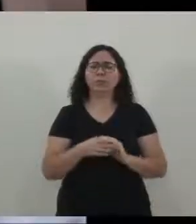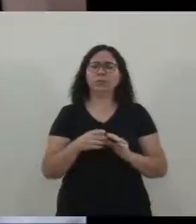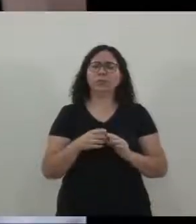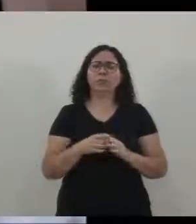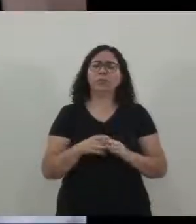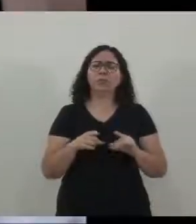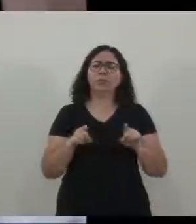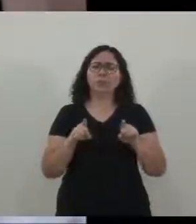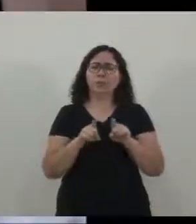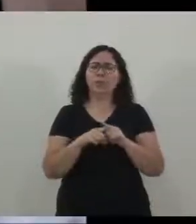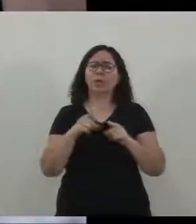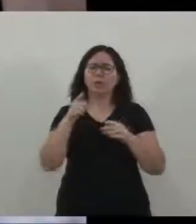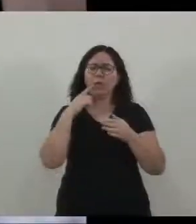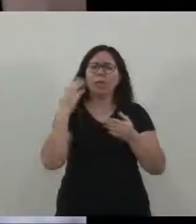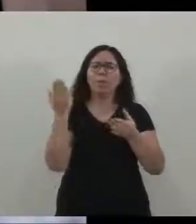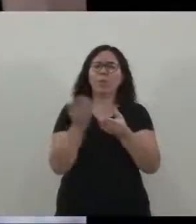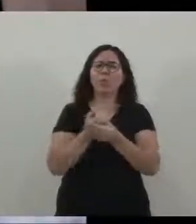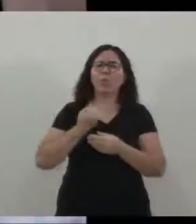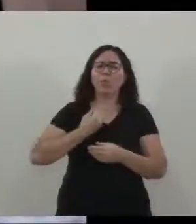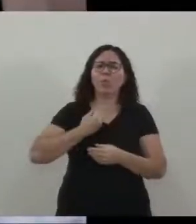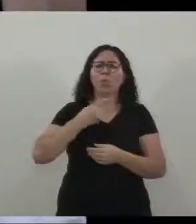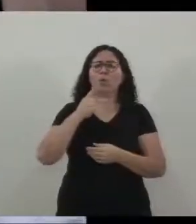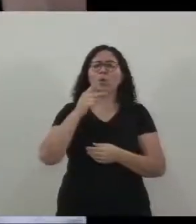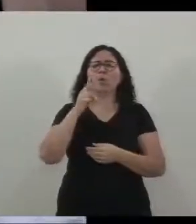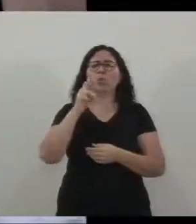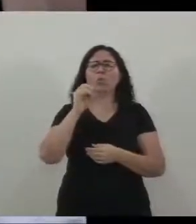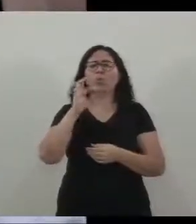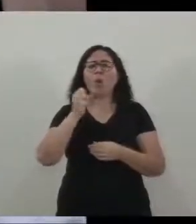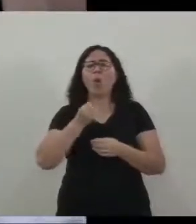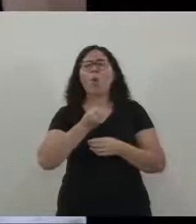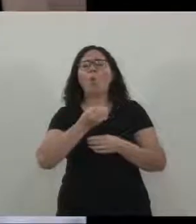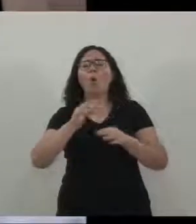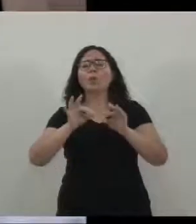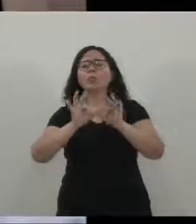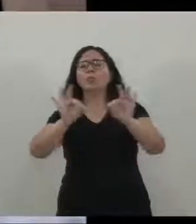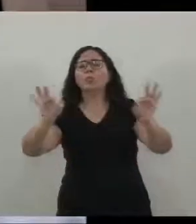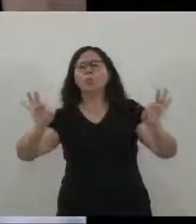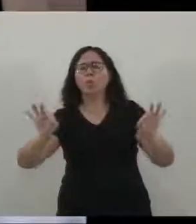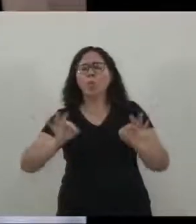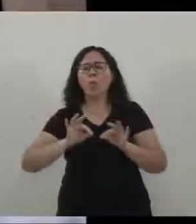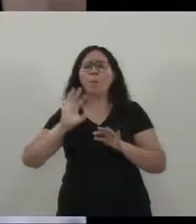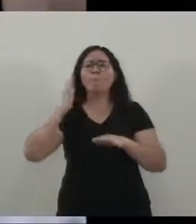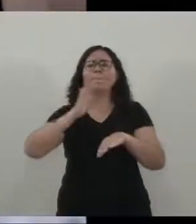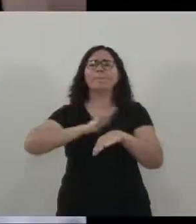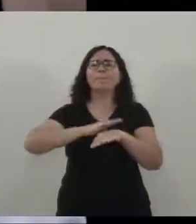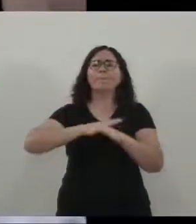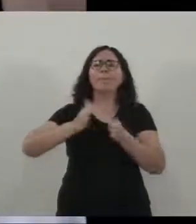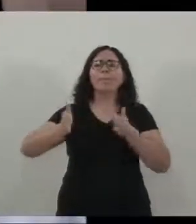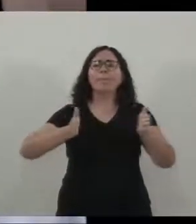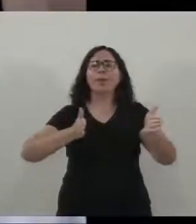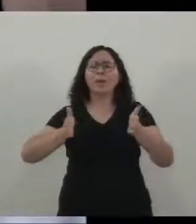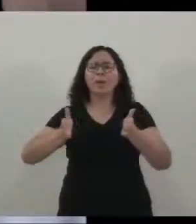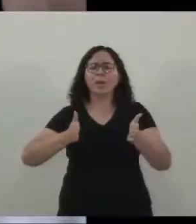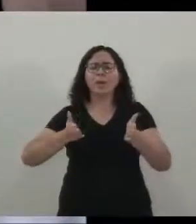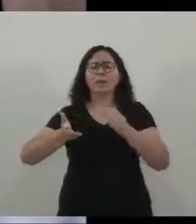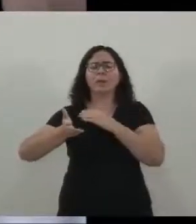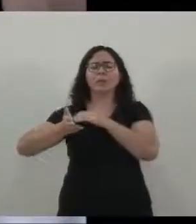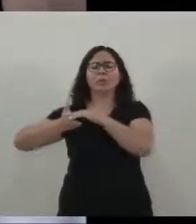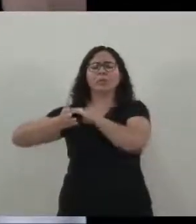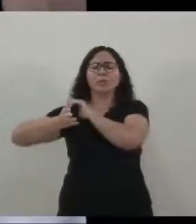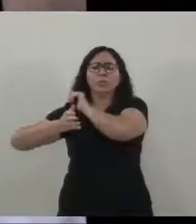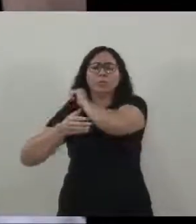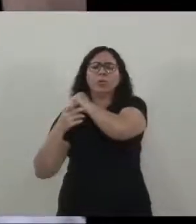tramitação, ou seja, protocolo, quantos lotes foram aprovados, qual é o prazo, qual que é a contrapartida, quem é